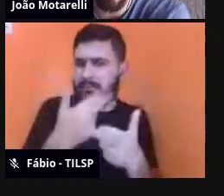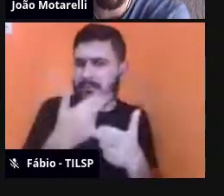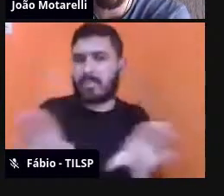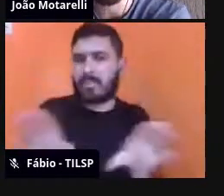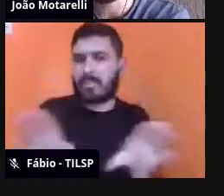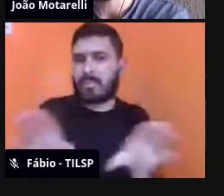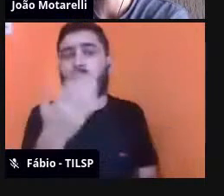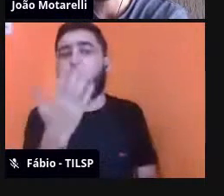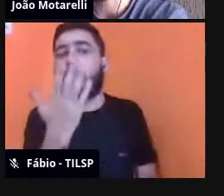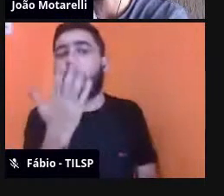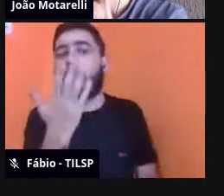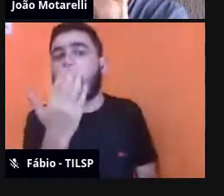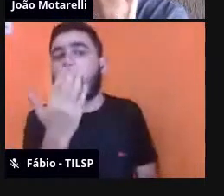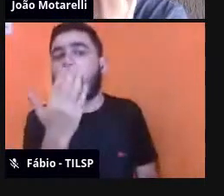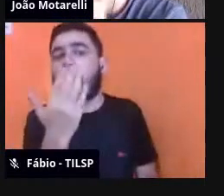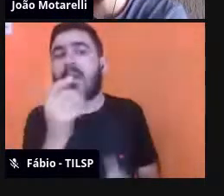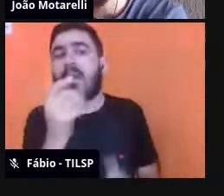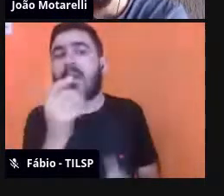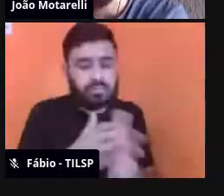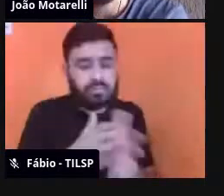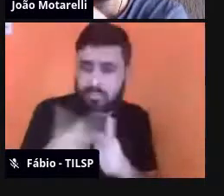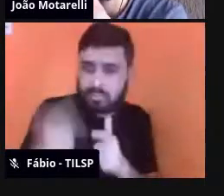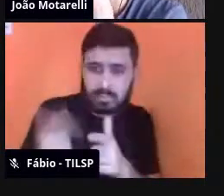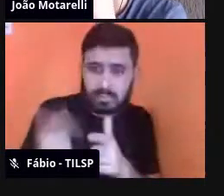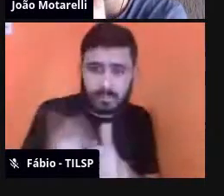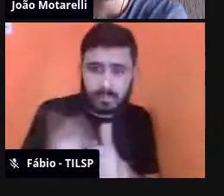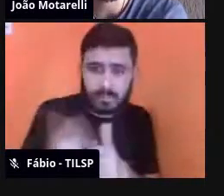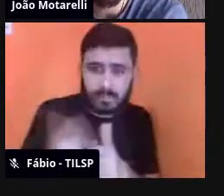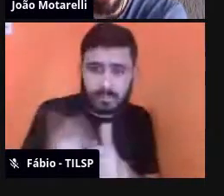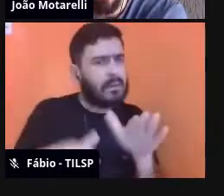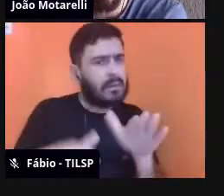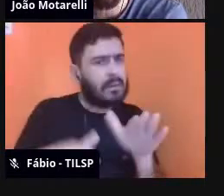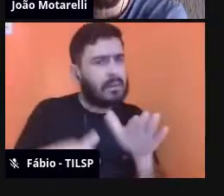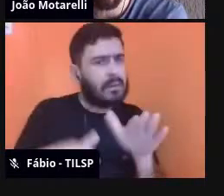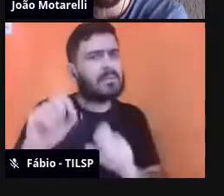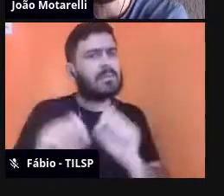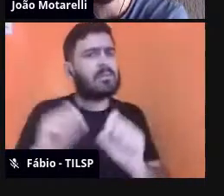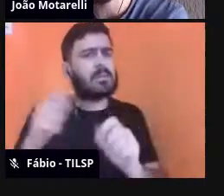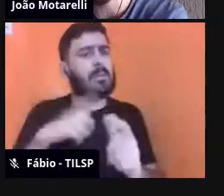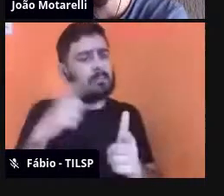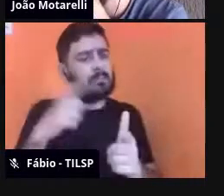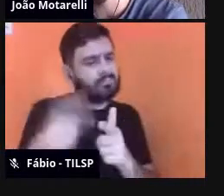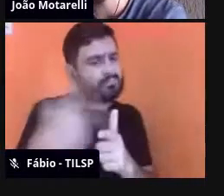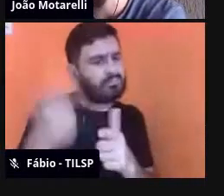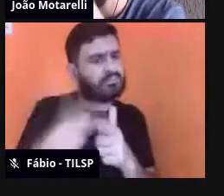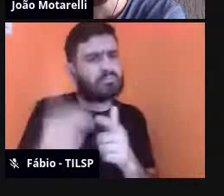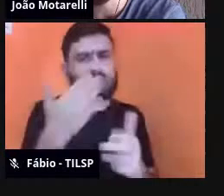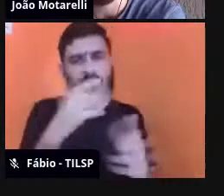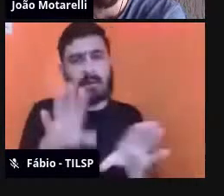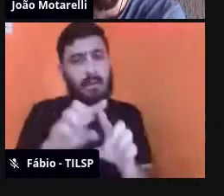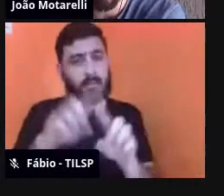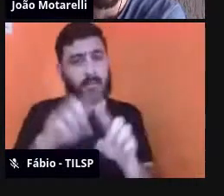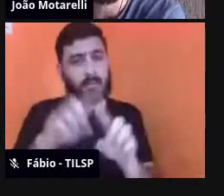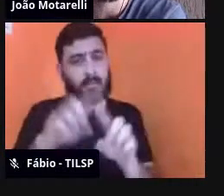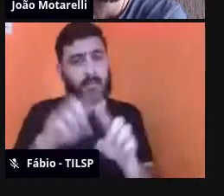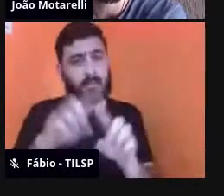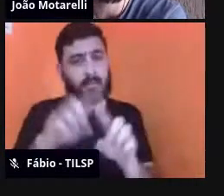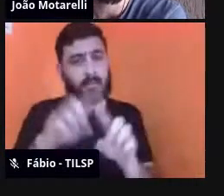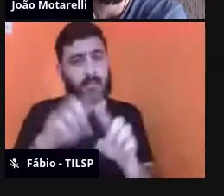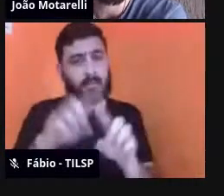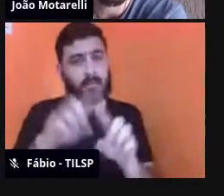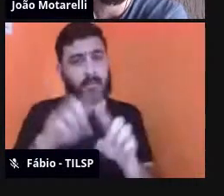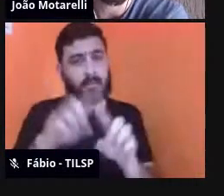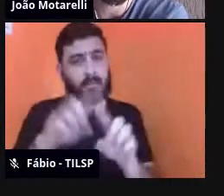um transtorno alimentar, mas o indivíduo que come de uma forma estritamente emocional, que apresenta o comer emocional com muita frequência,